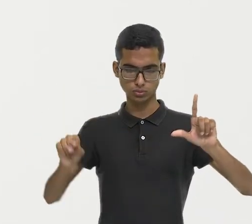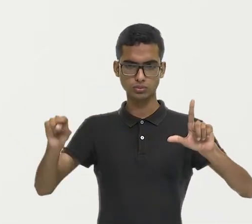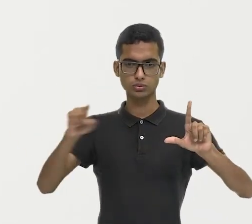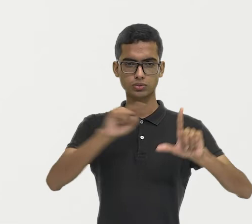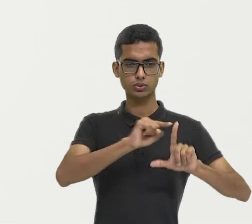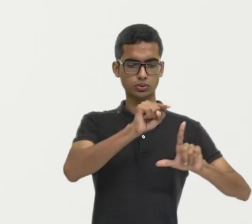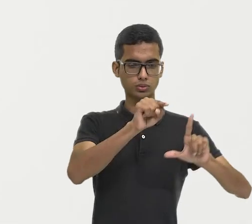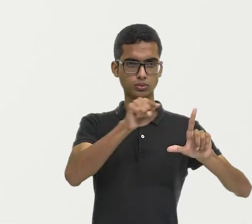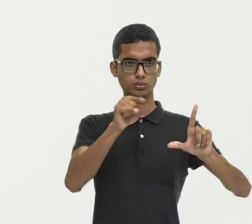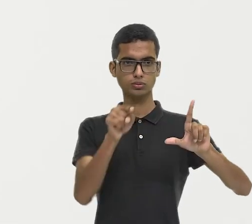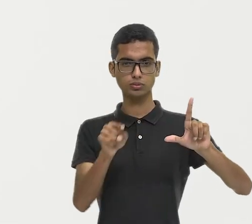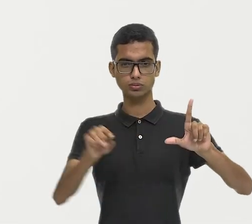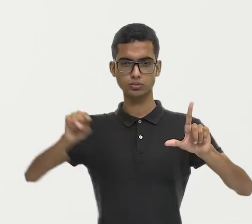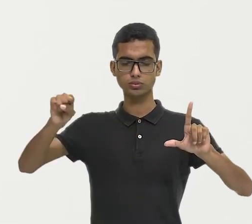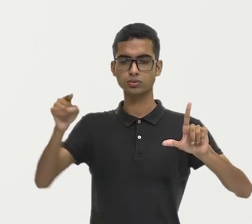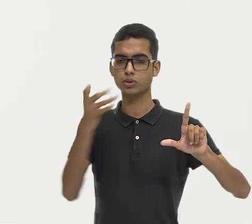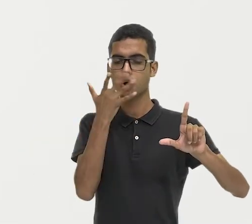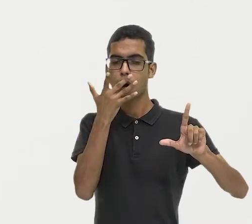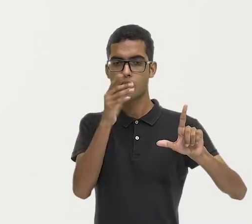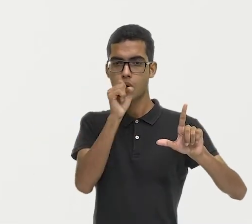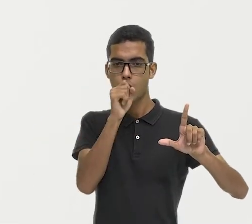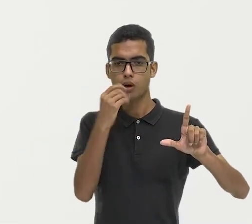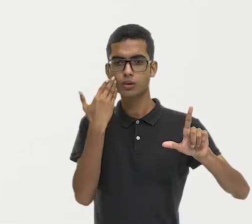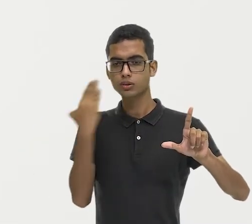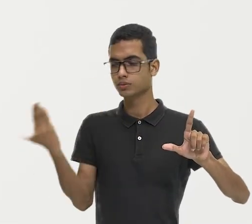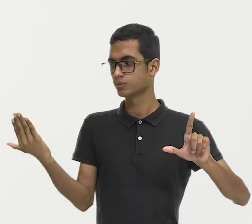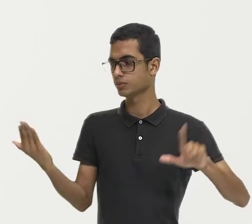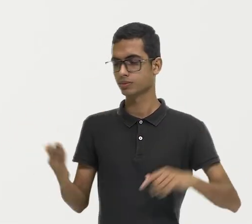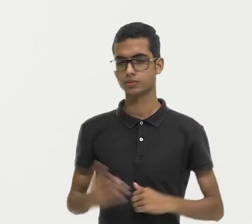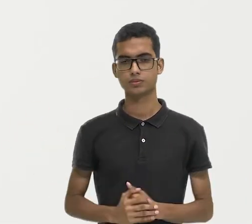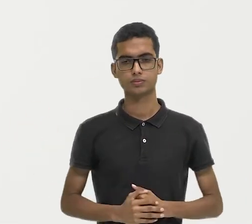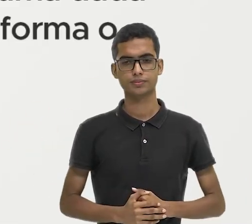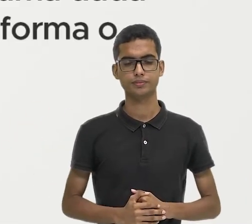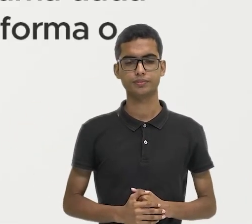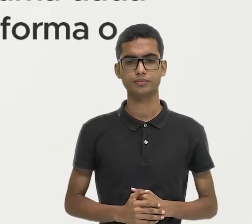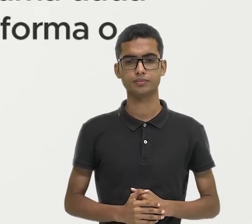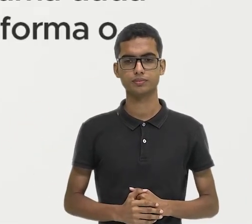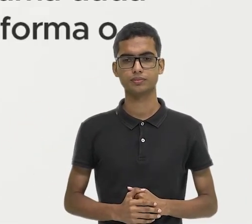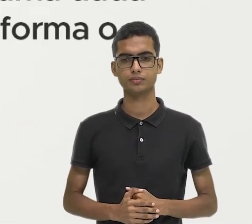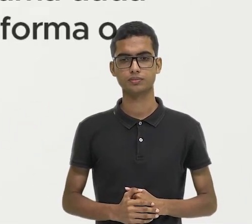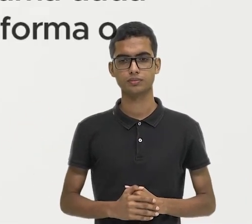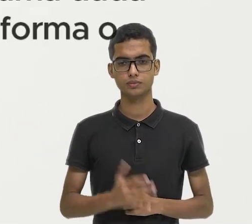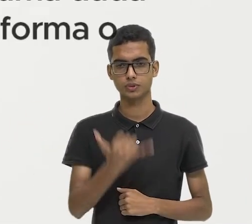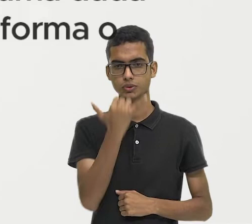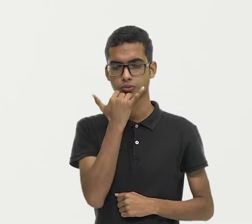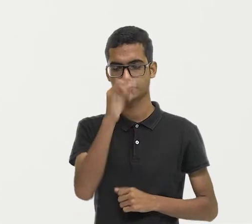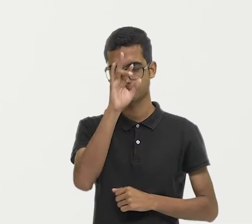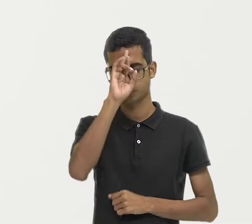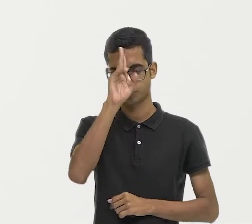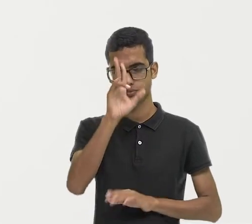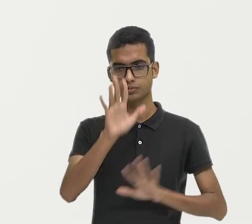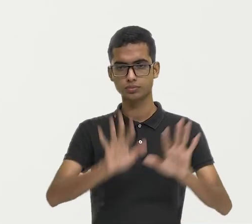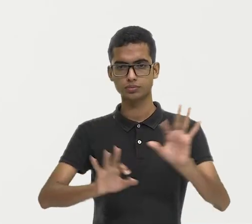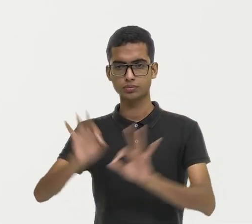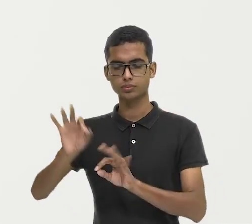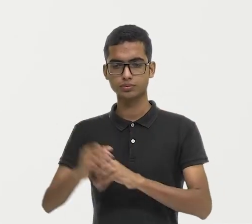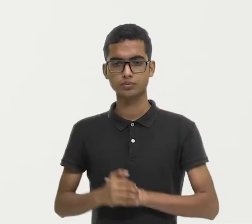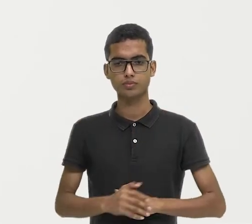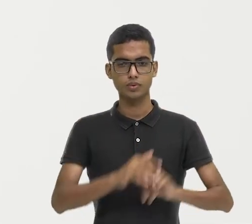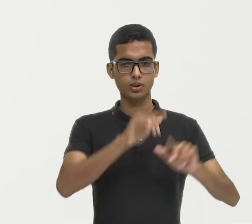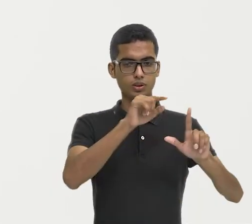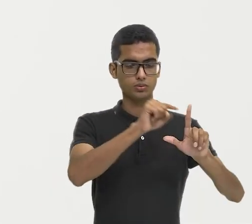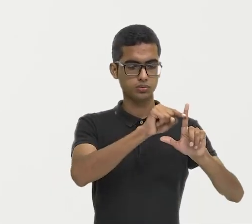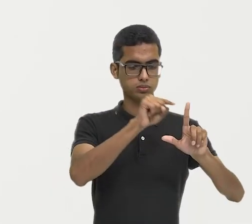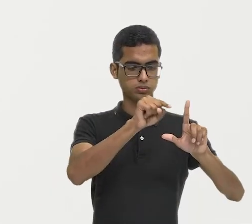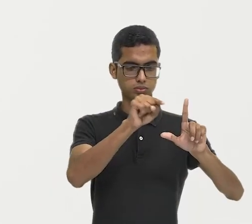em alaranjado. E as reclamações, aliás, só voltar. Desculpa, vou confundir.